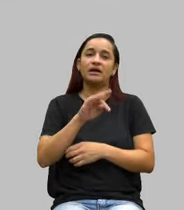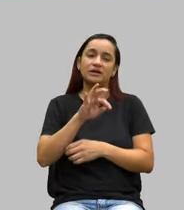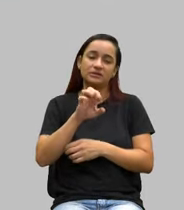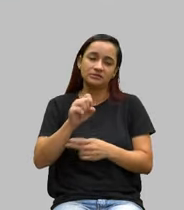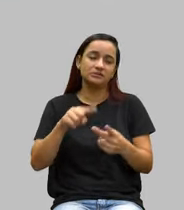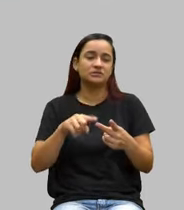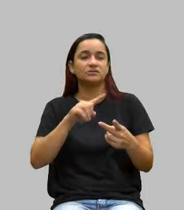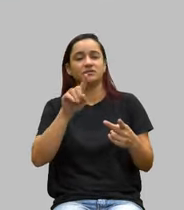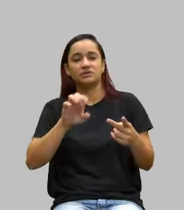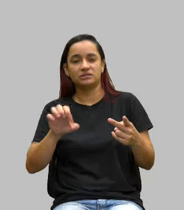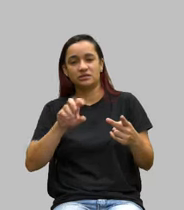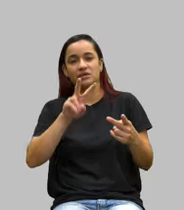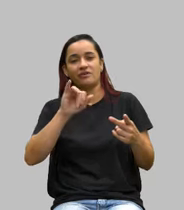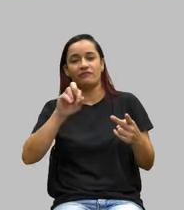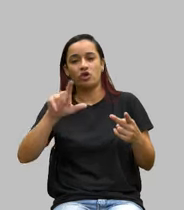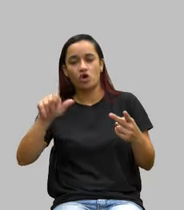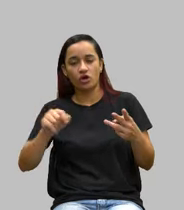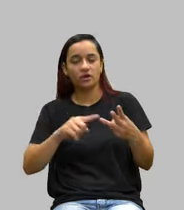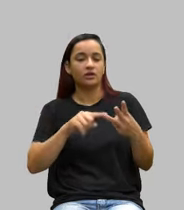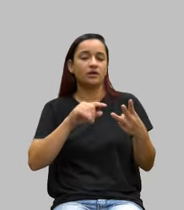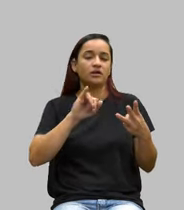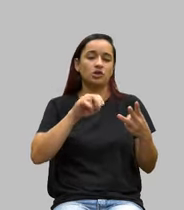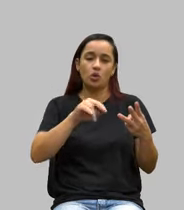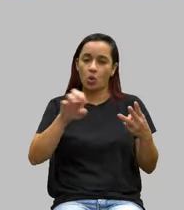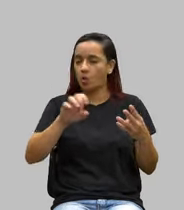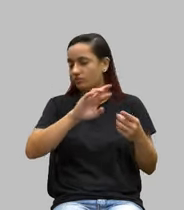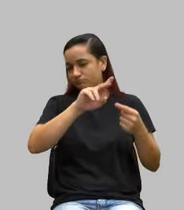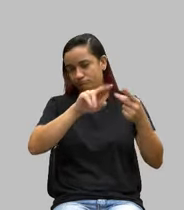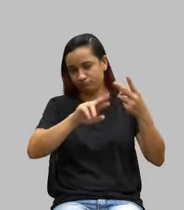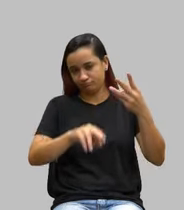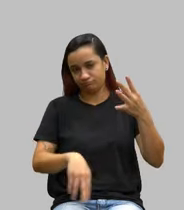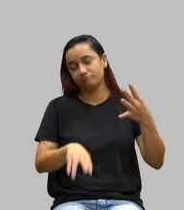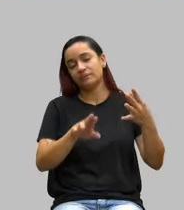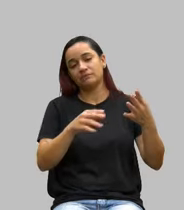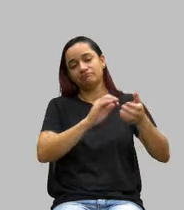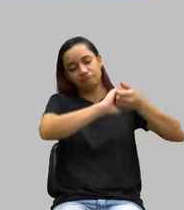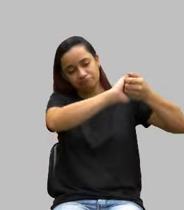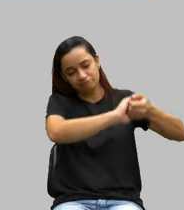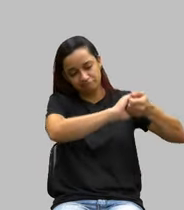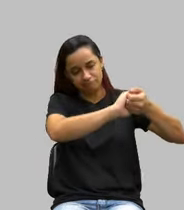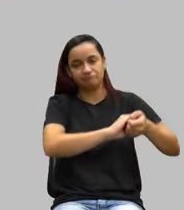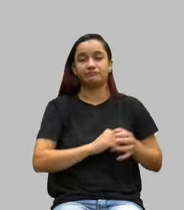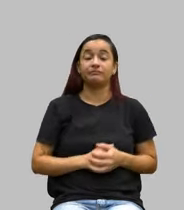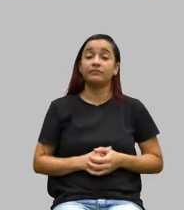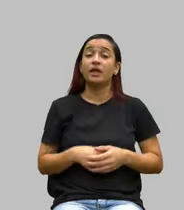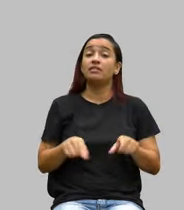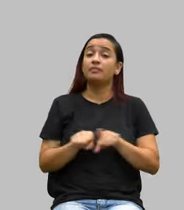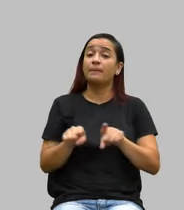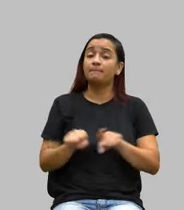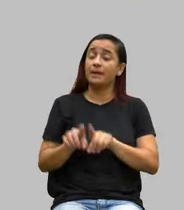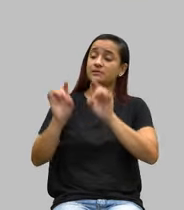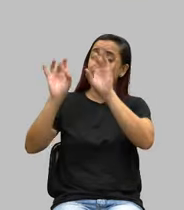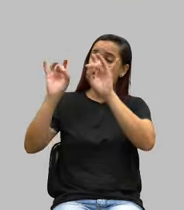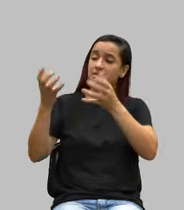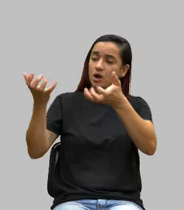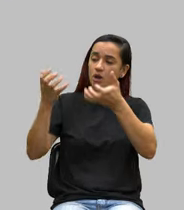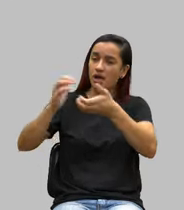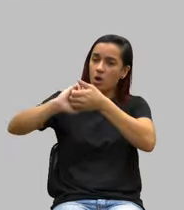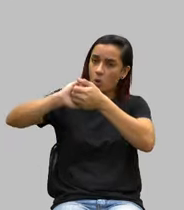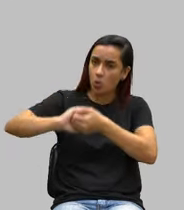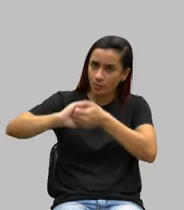também deputada iôni Pinheiro quero saudar de uma forma especial também né oo nosso